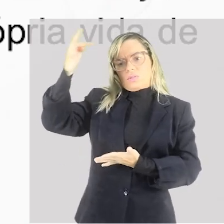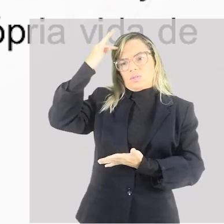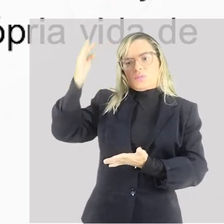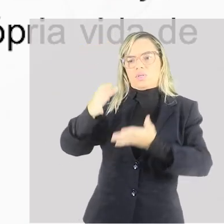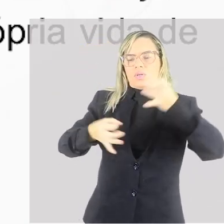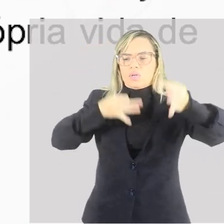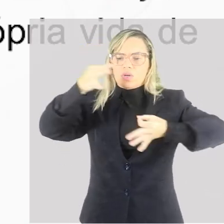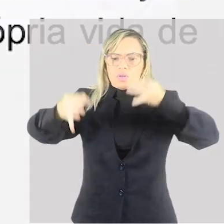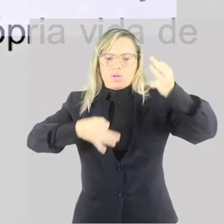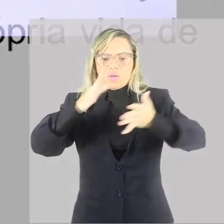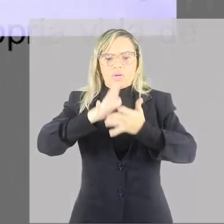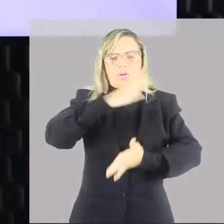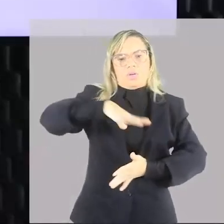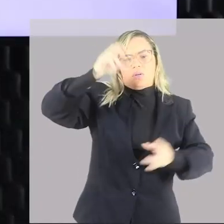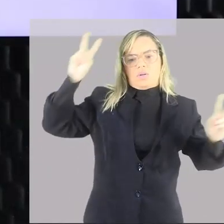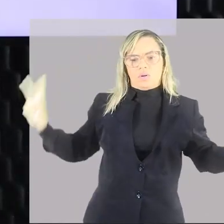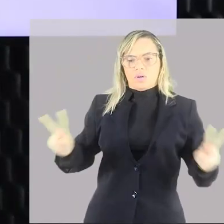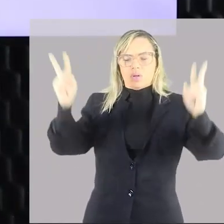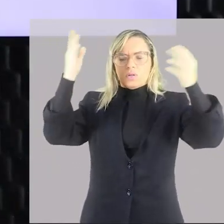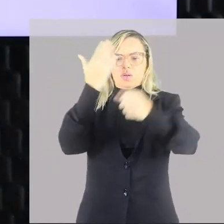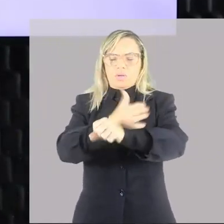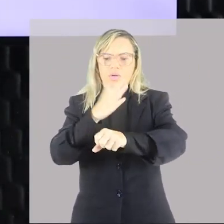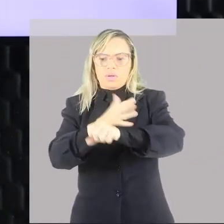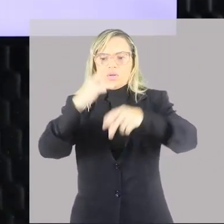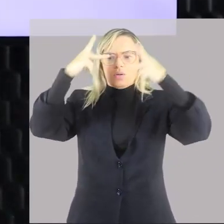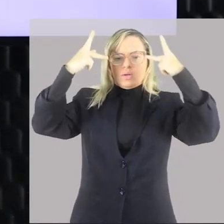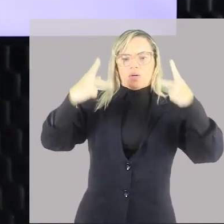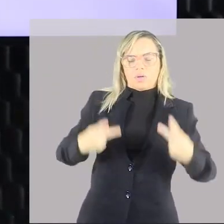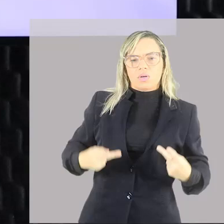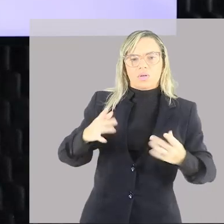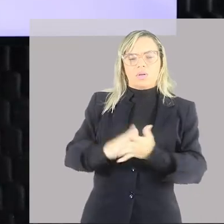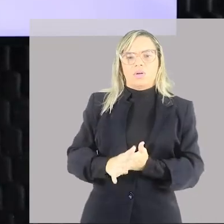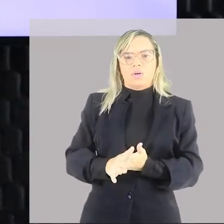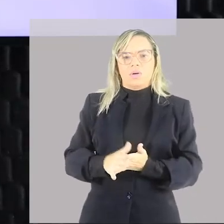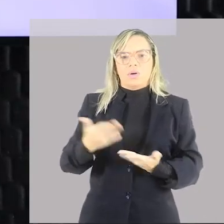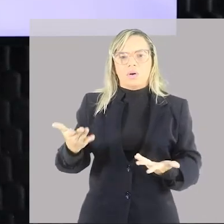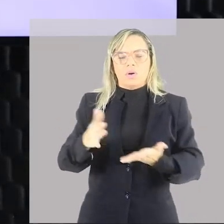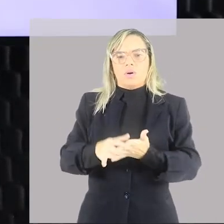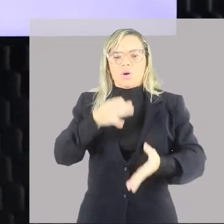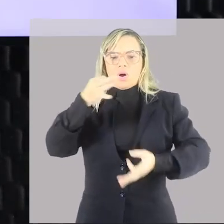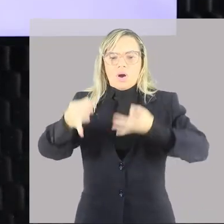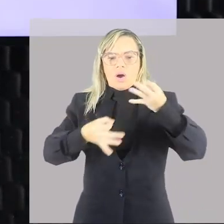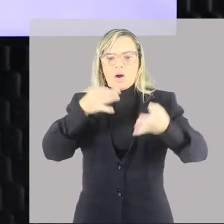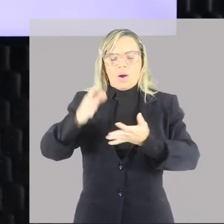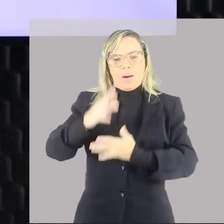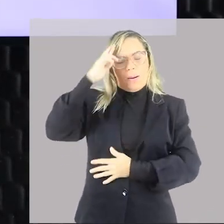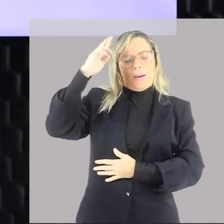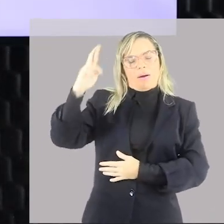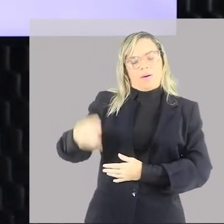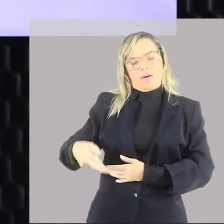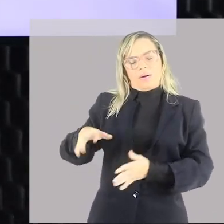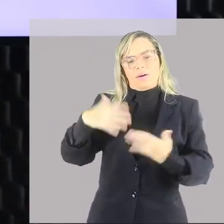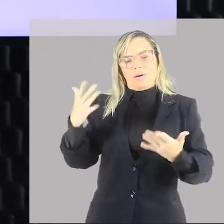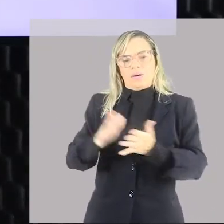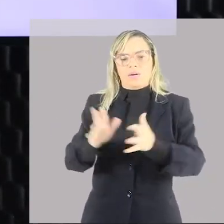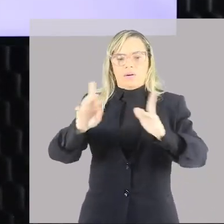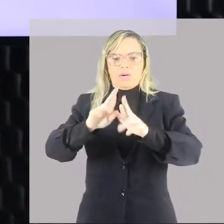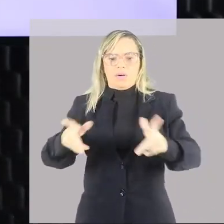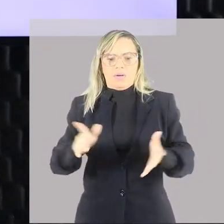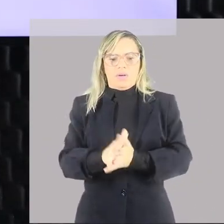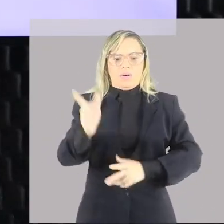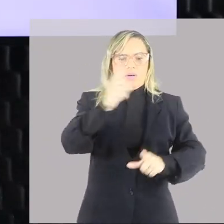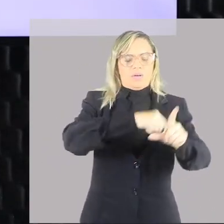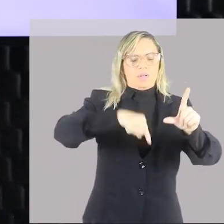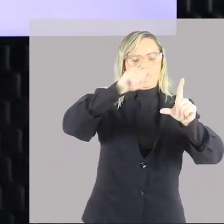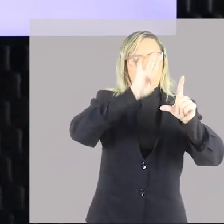dos valores e das práticas humanas dentro de uma visão racional. Bom, diferente da letra B, que